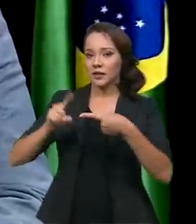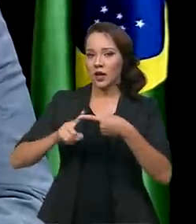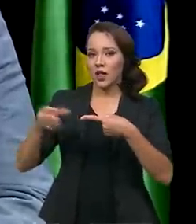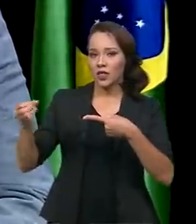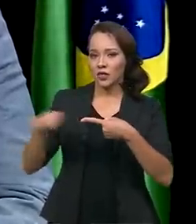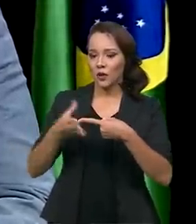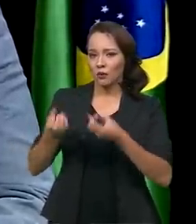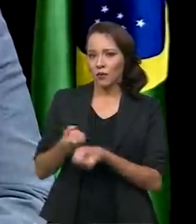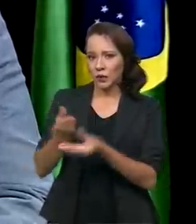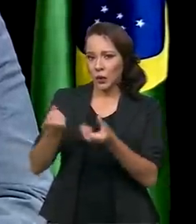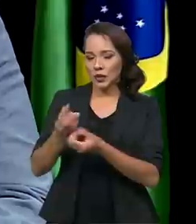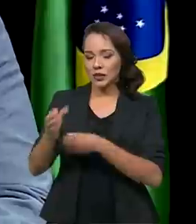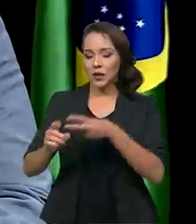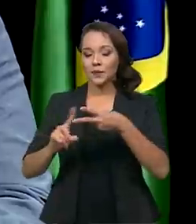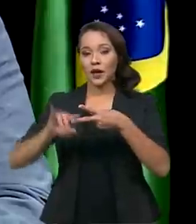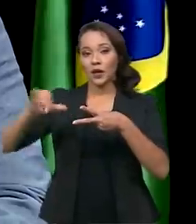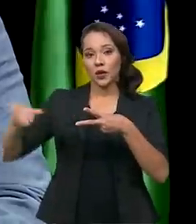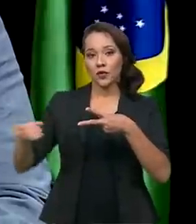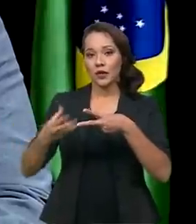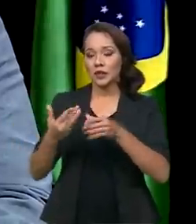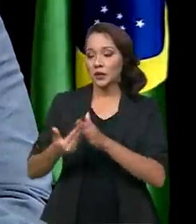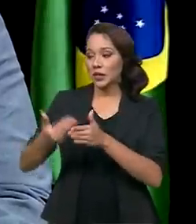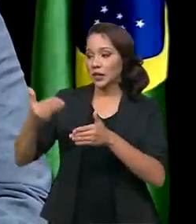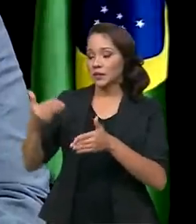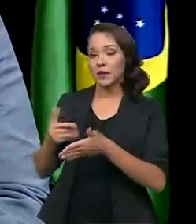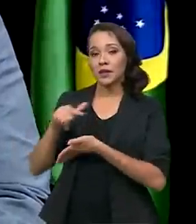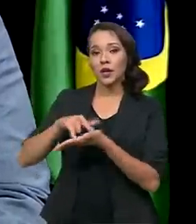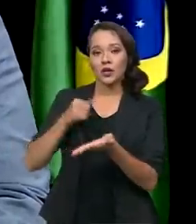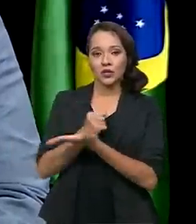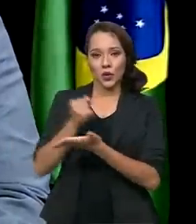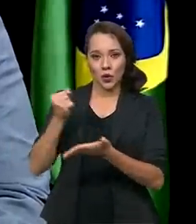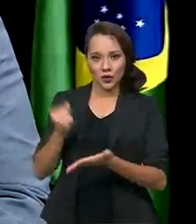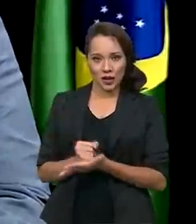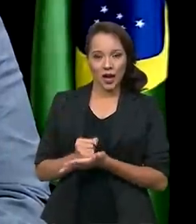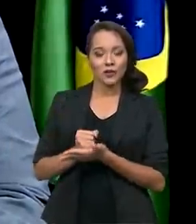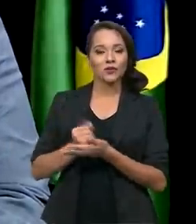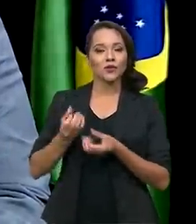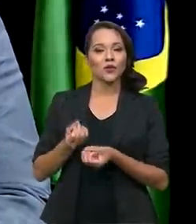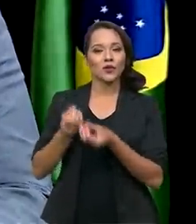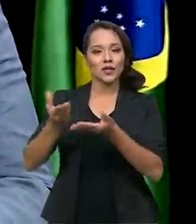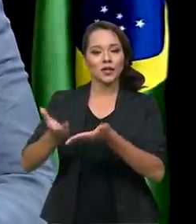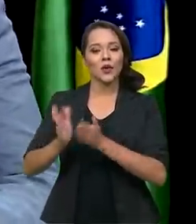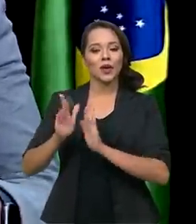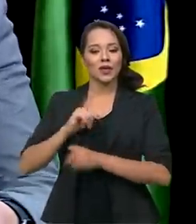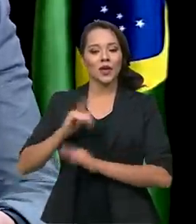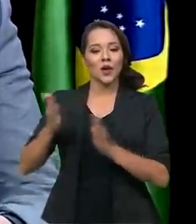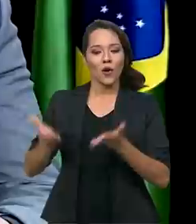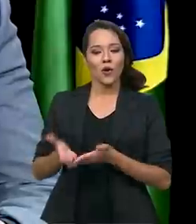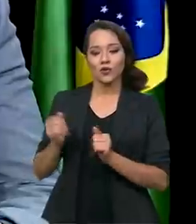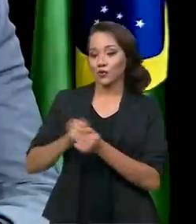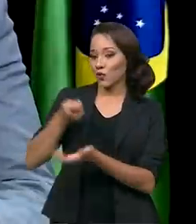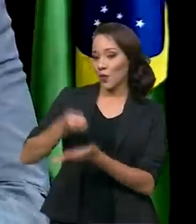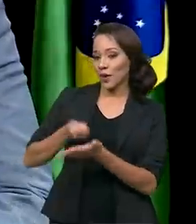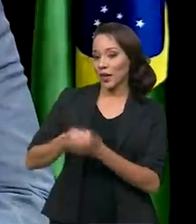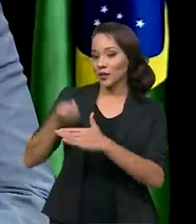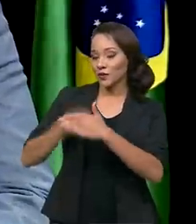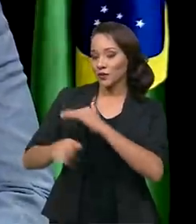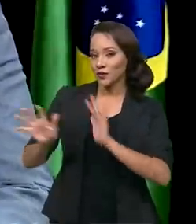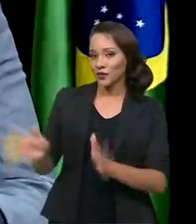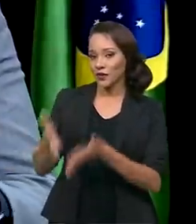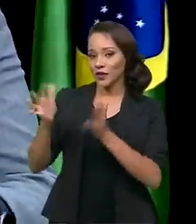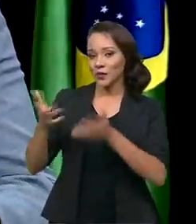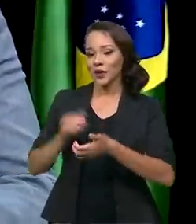novas concessões, de renovações antecipadas de contratos de concessão existentes com obrigações de